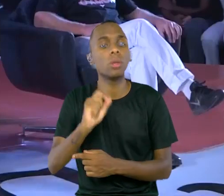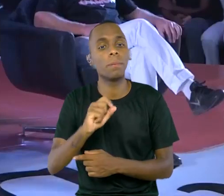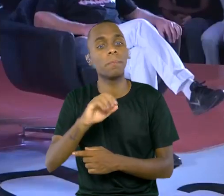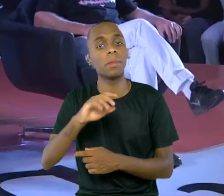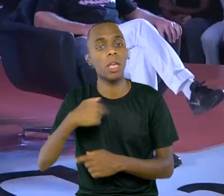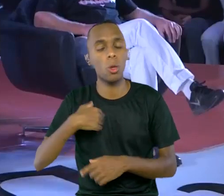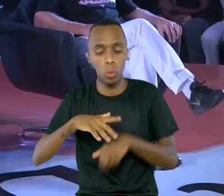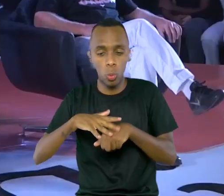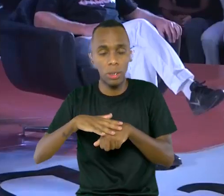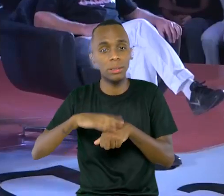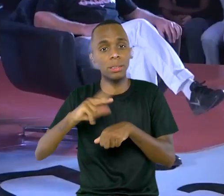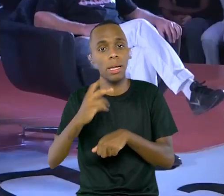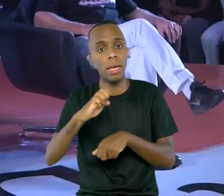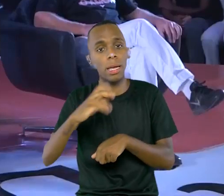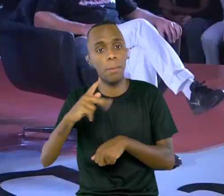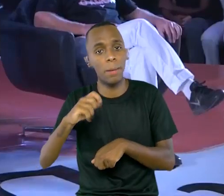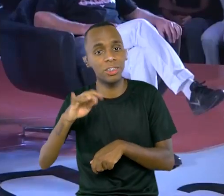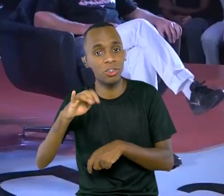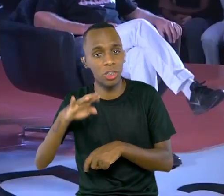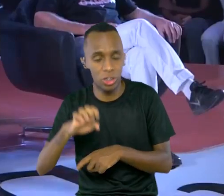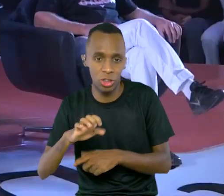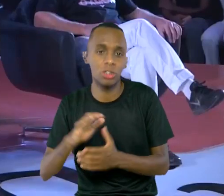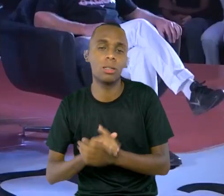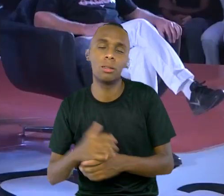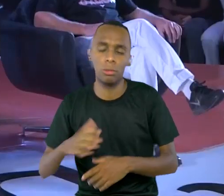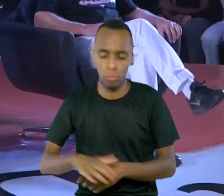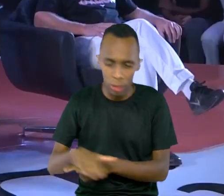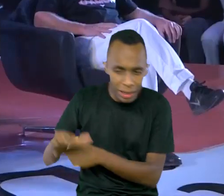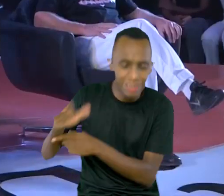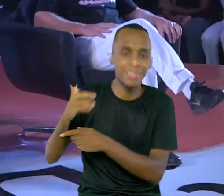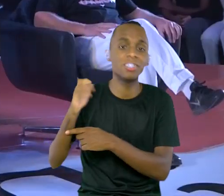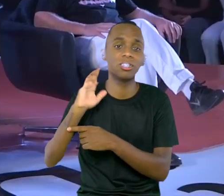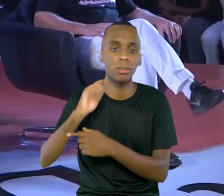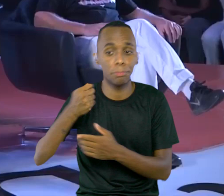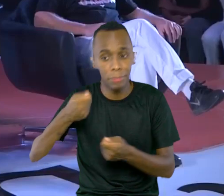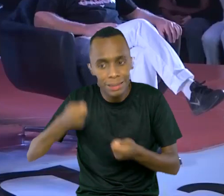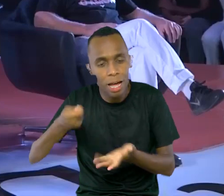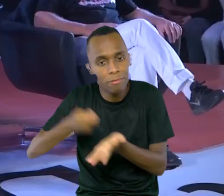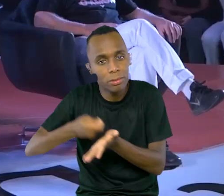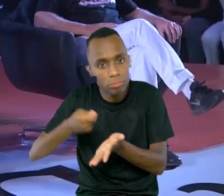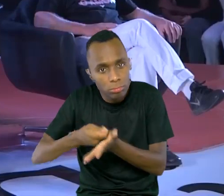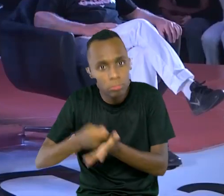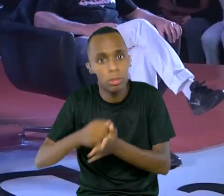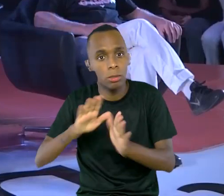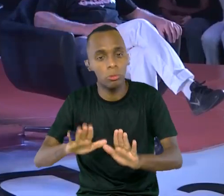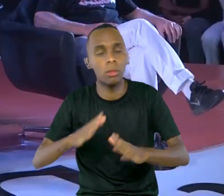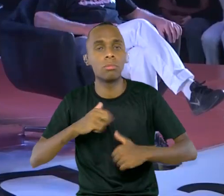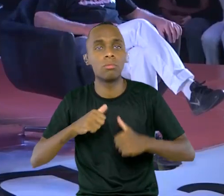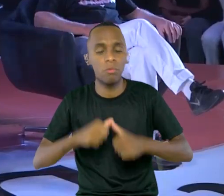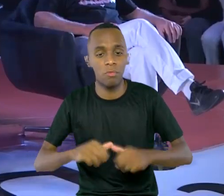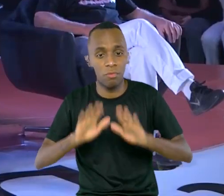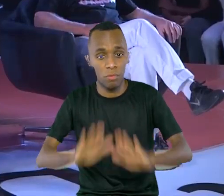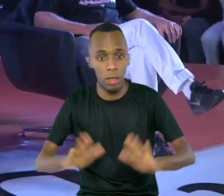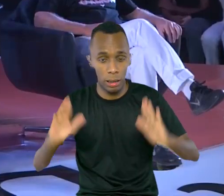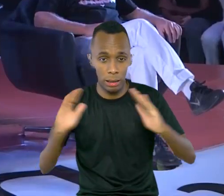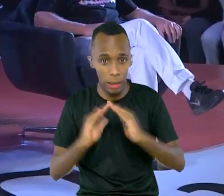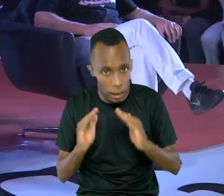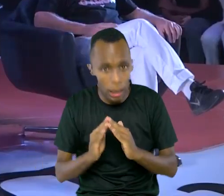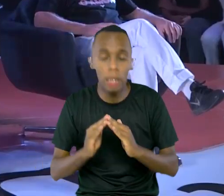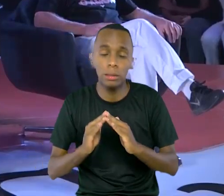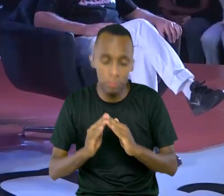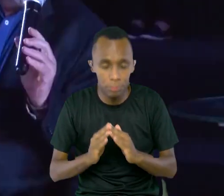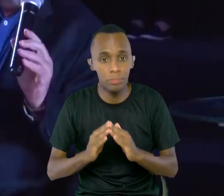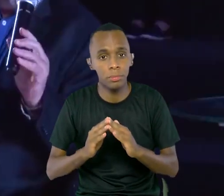eu tive hepatite. Hepatite, quando eu era criança, a hepatite exigia que você ficasse de